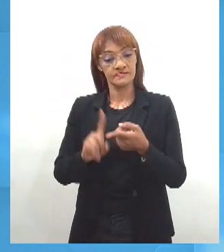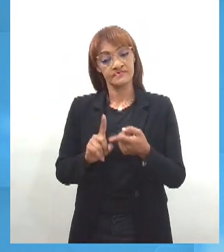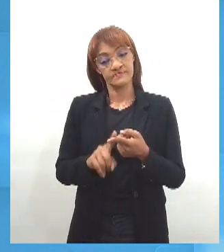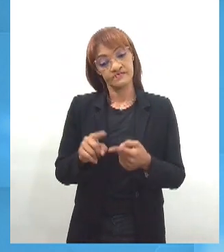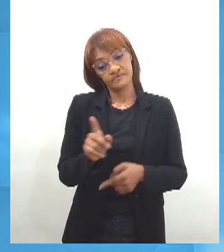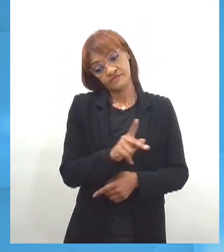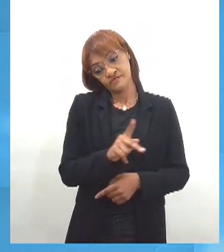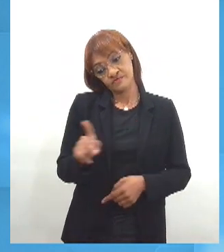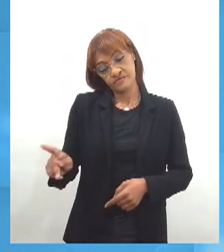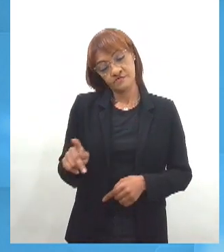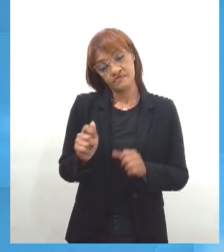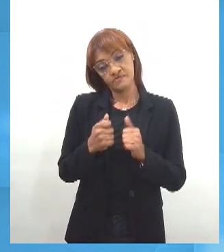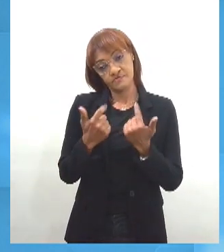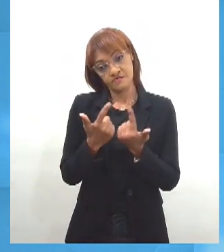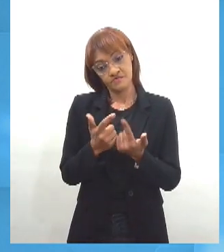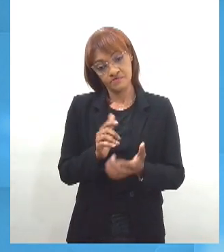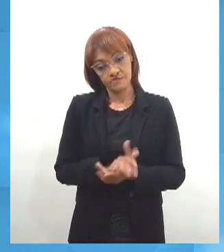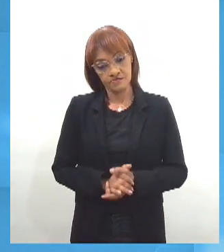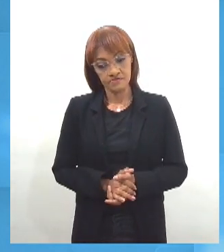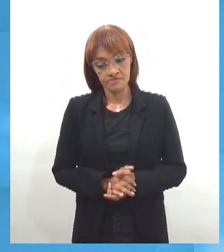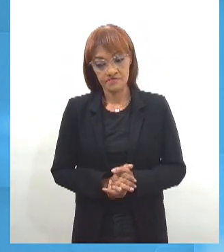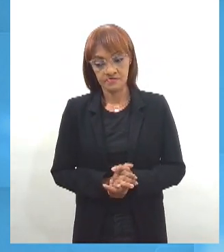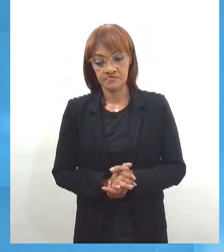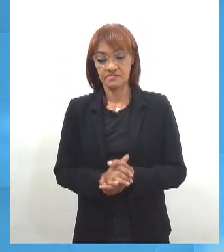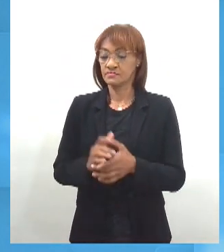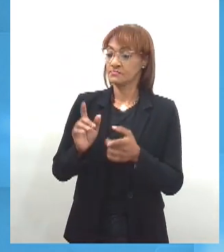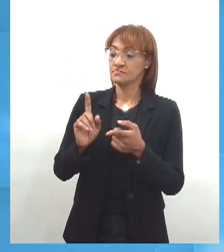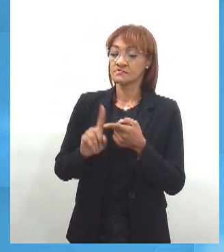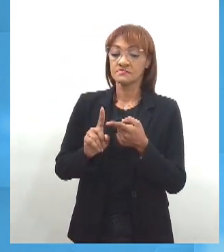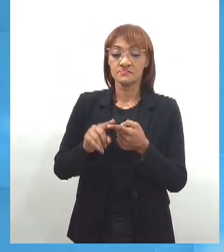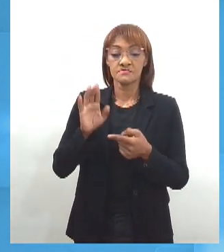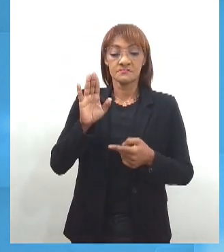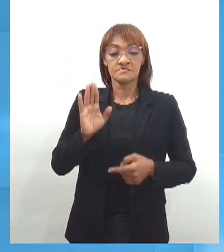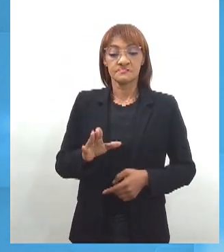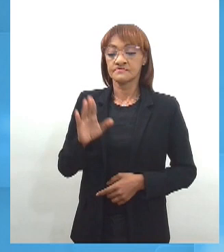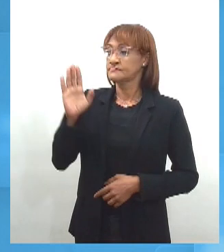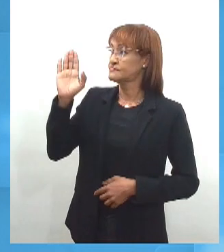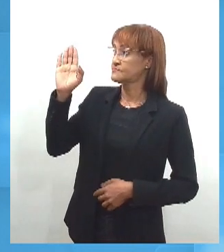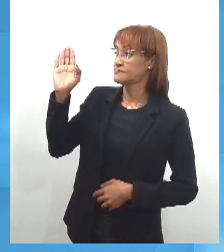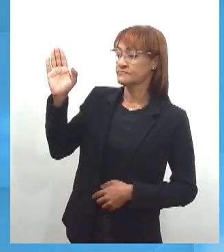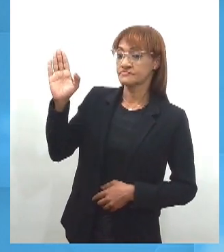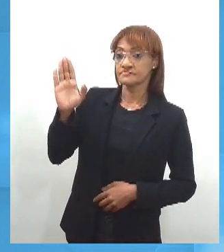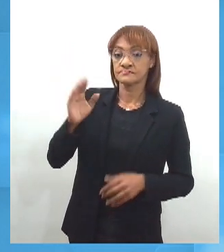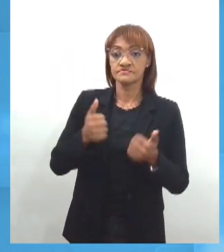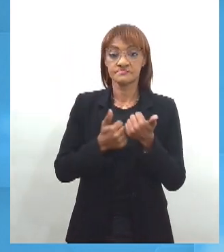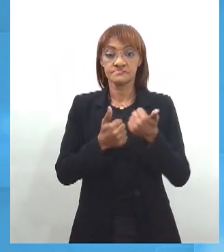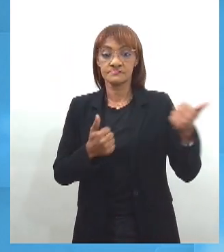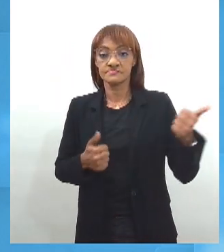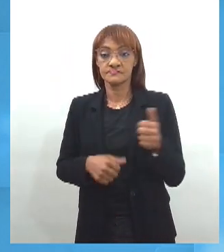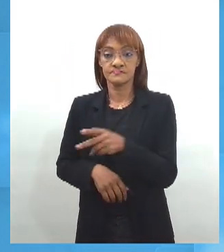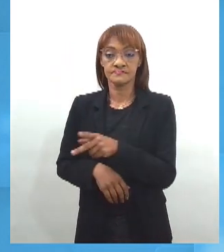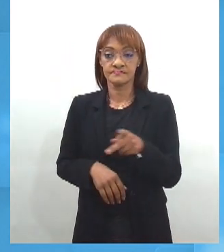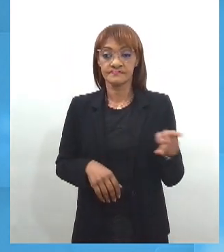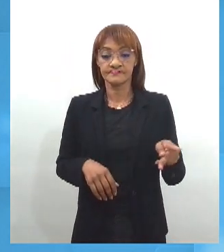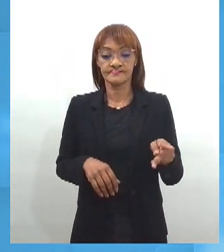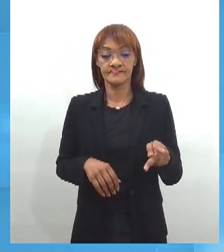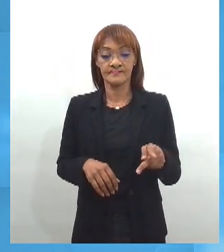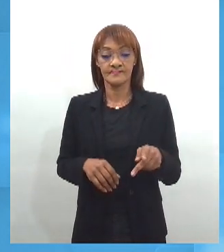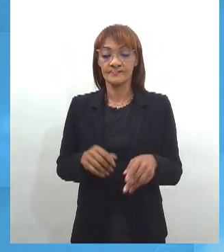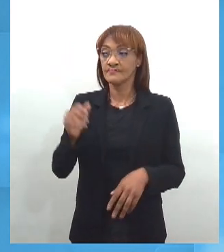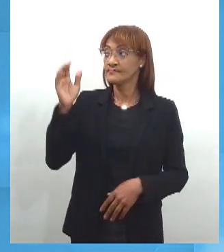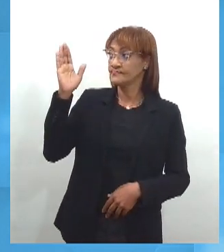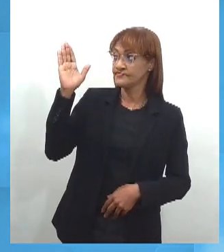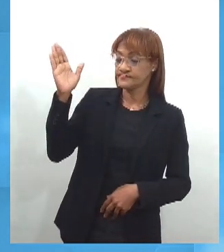Casa Legislativa. Garibaldi Mendonça, do PDT, na vice-presidência. Luciano Bispo, do PSD,